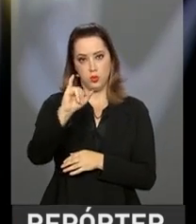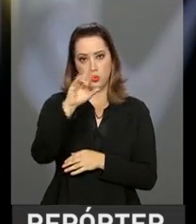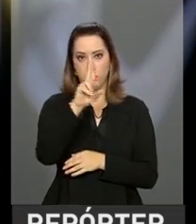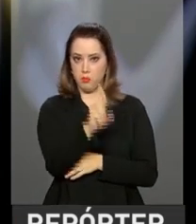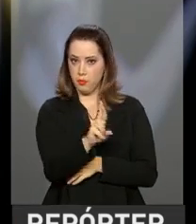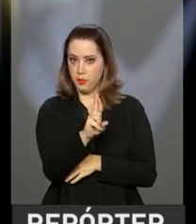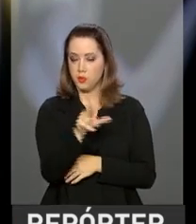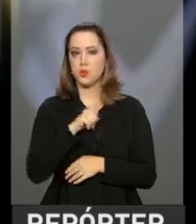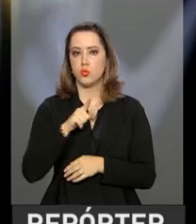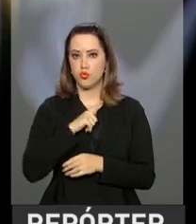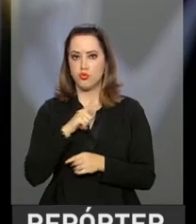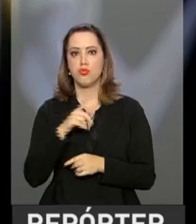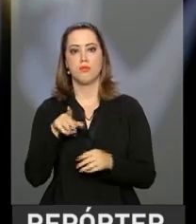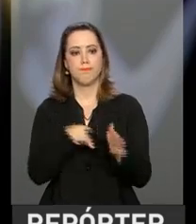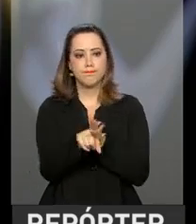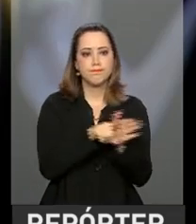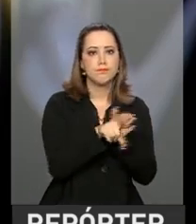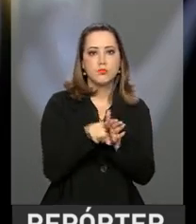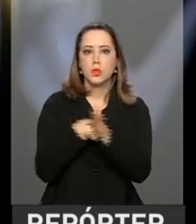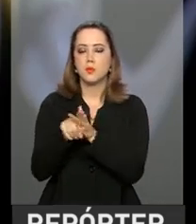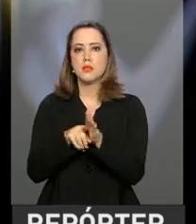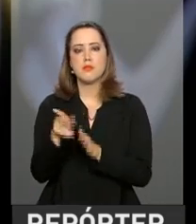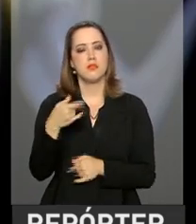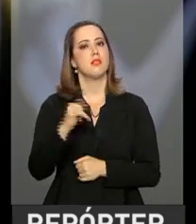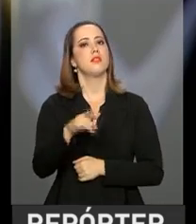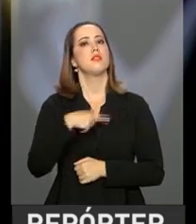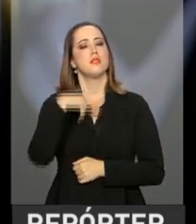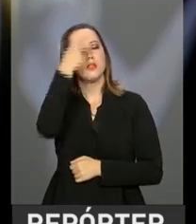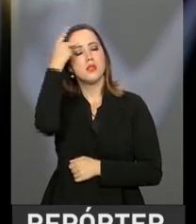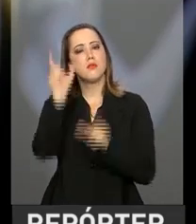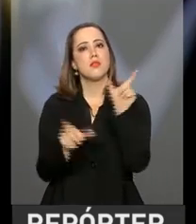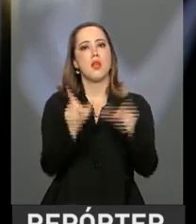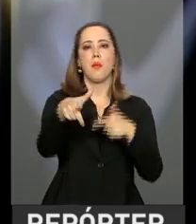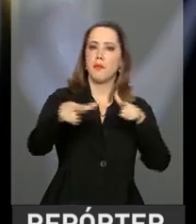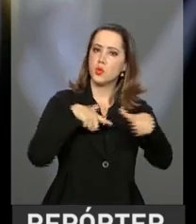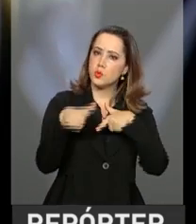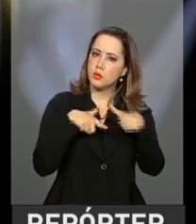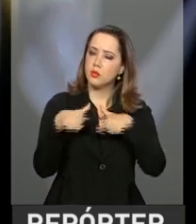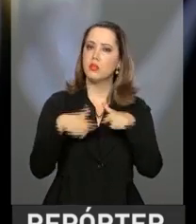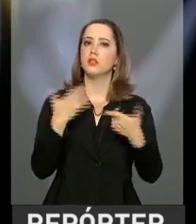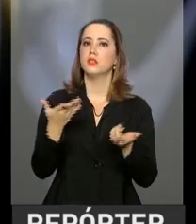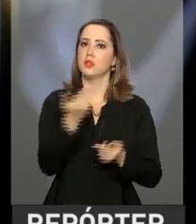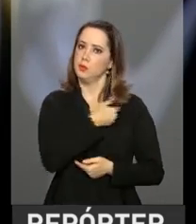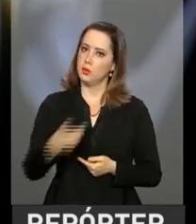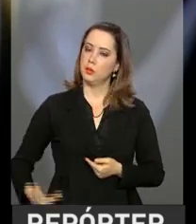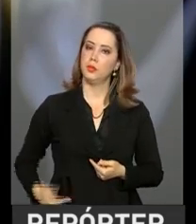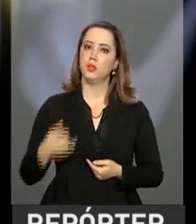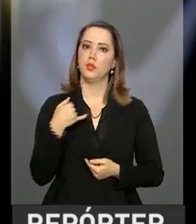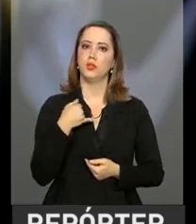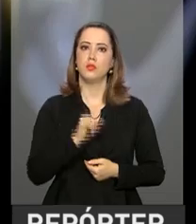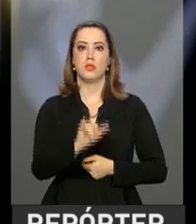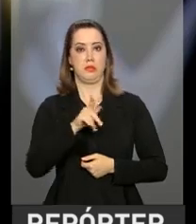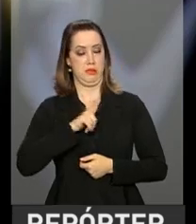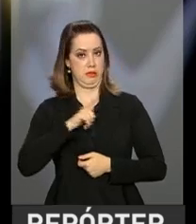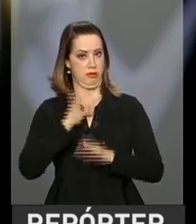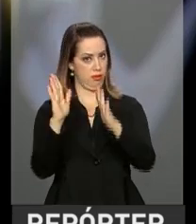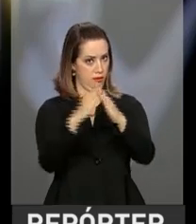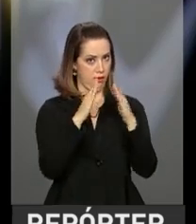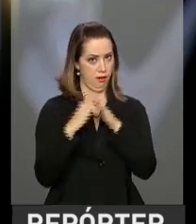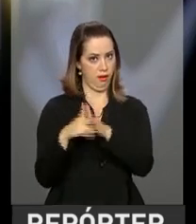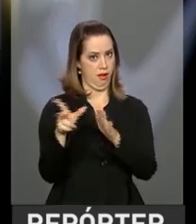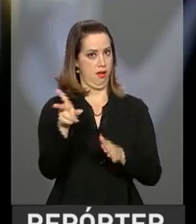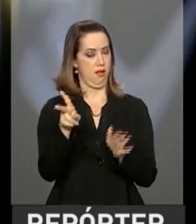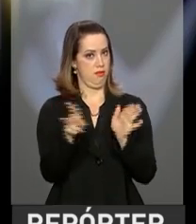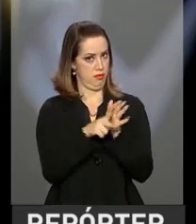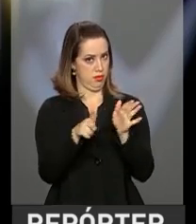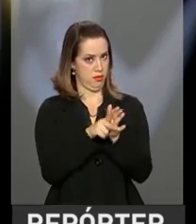eh dos funcionários municipais estaduais federais que não se conseguia cruzar antes do cadastro de registro de imóveis né Se as pessoas